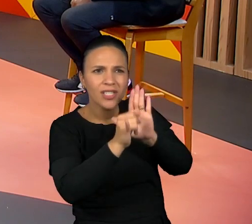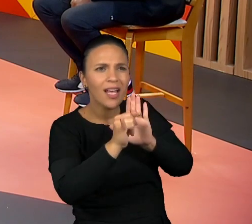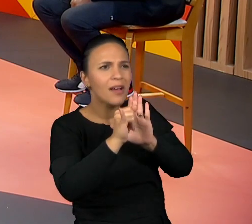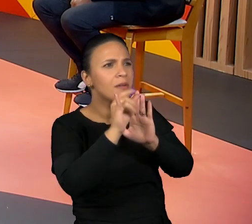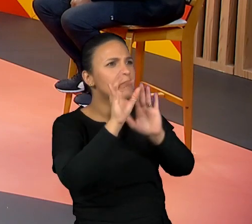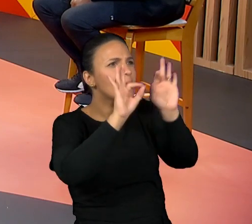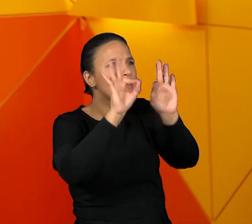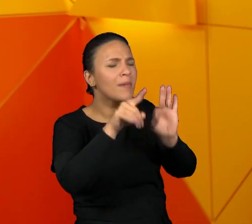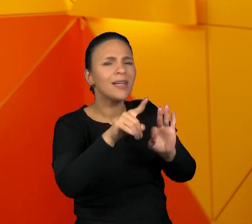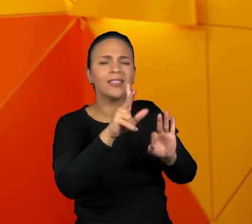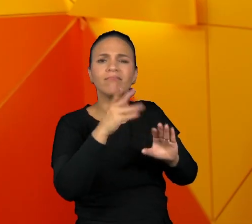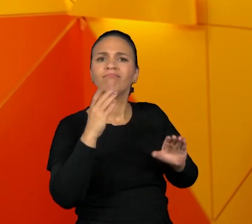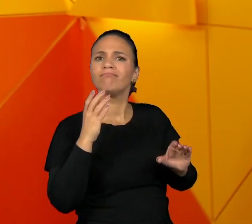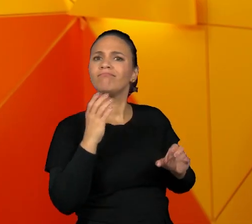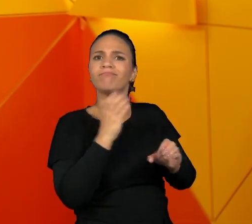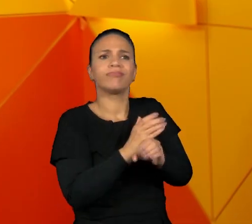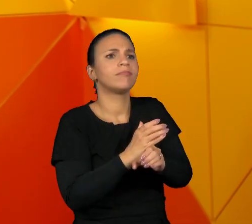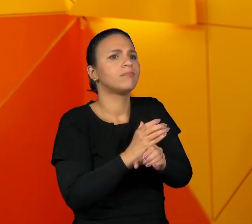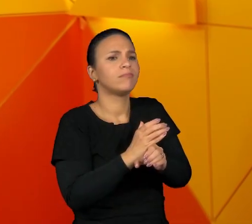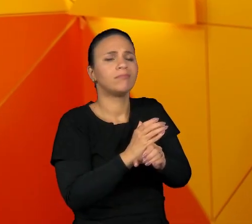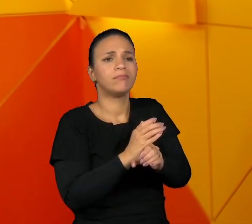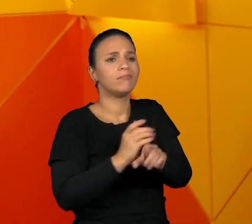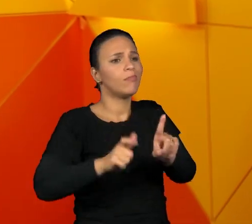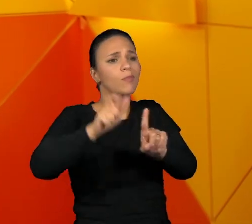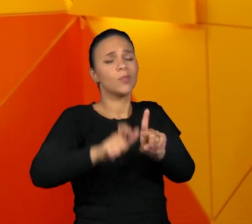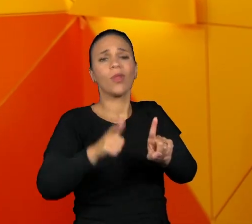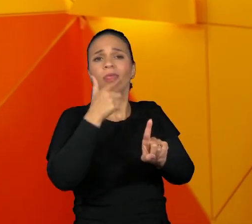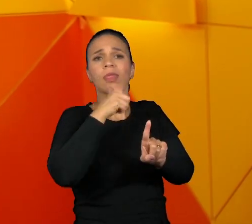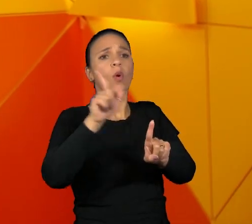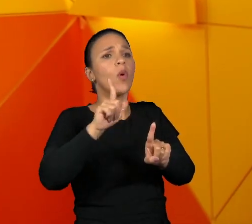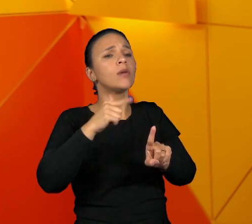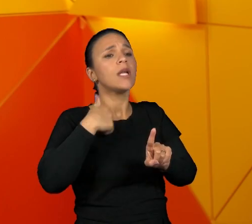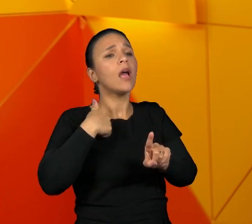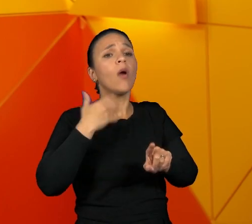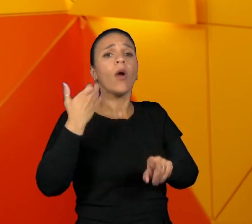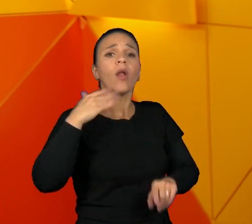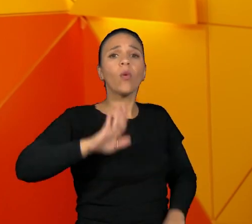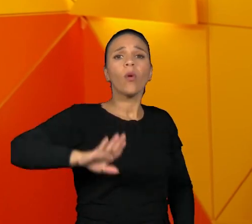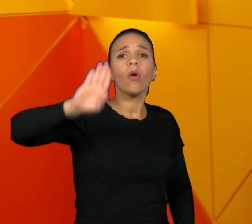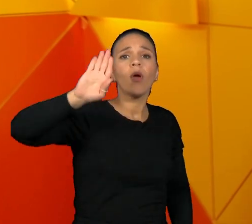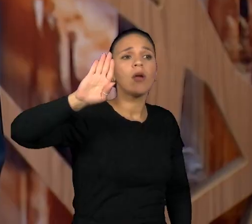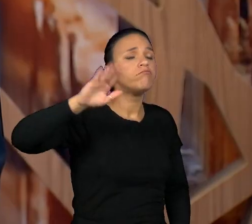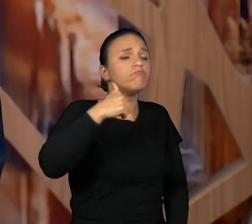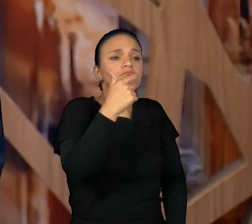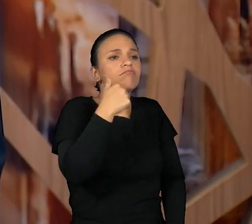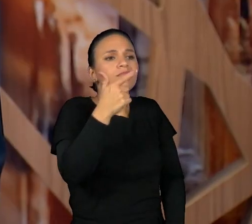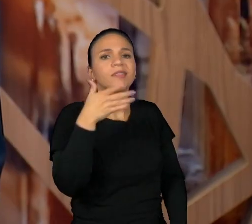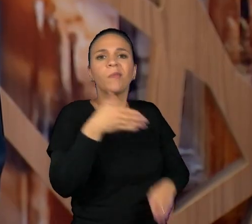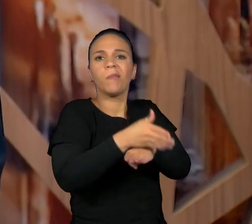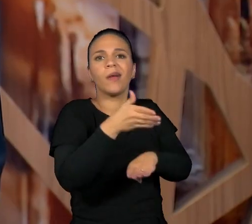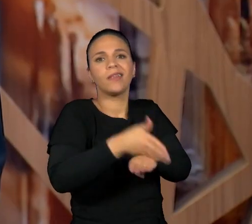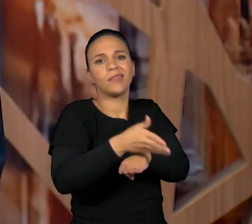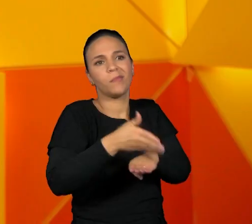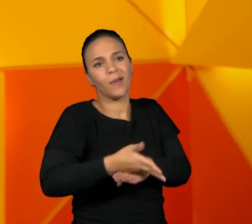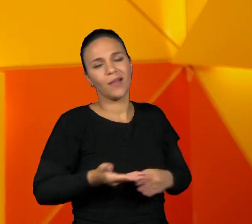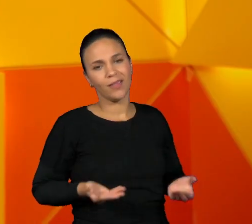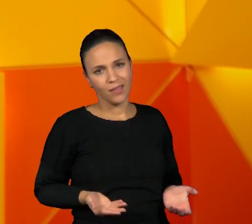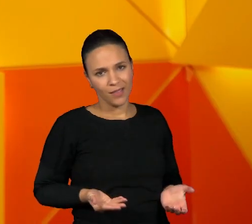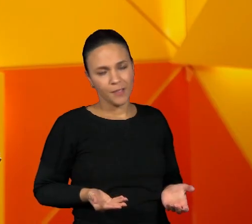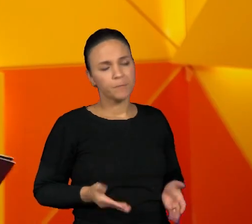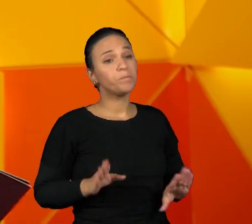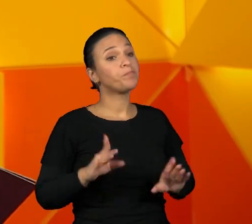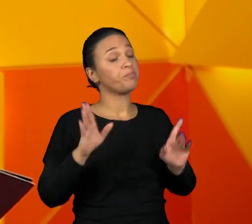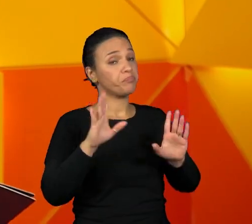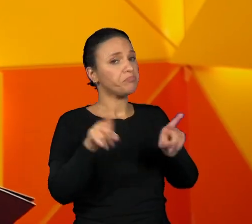uma barreira para que a pessoa consiga, pelo menos, se candidatar, né, a chegar nesse espaço. Agora, uma coisa que eu quero